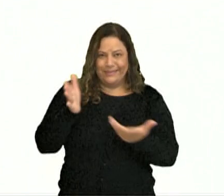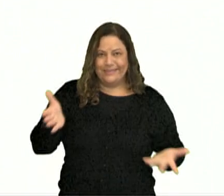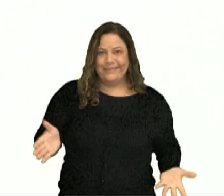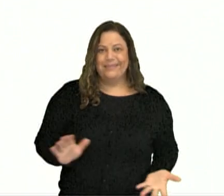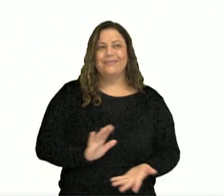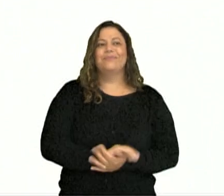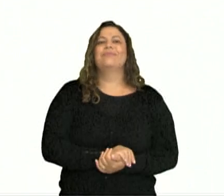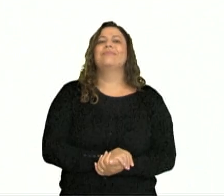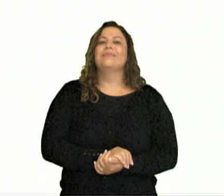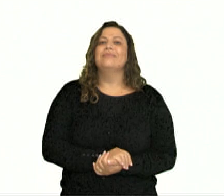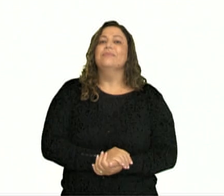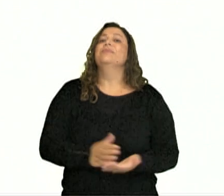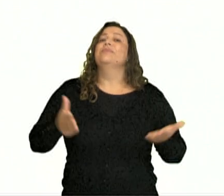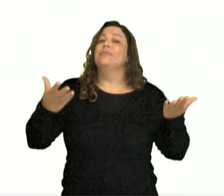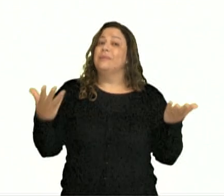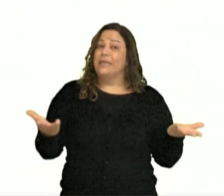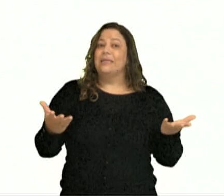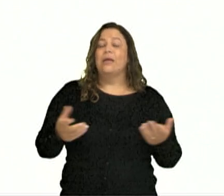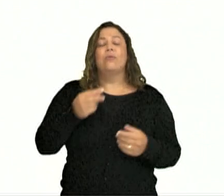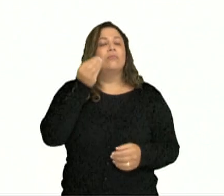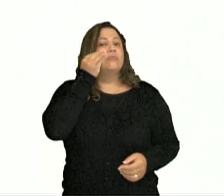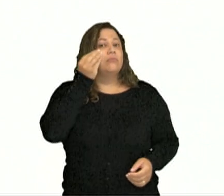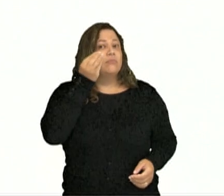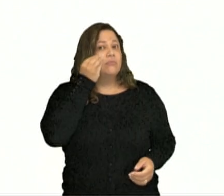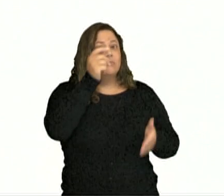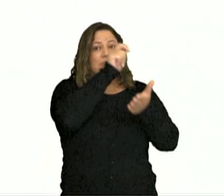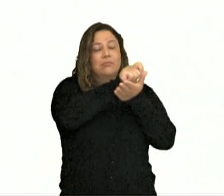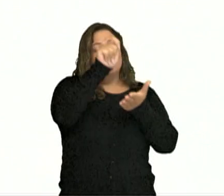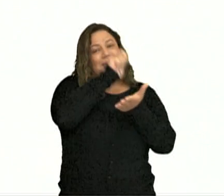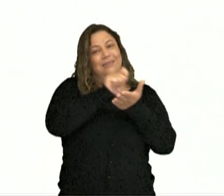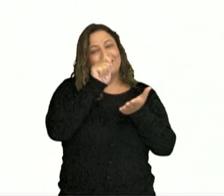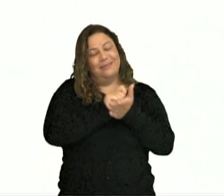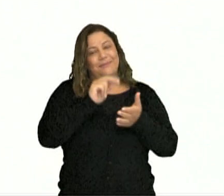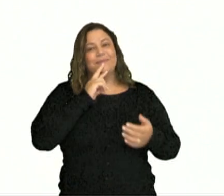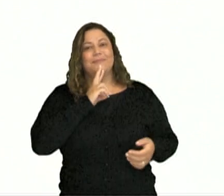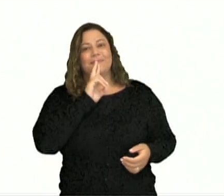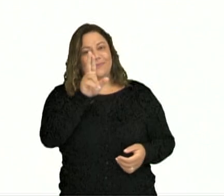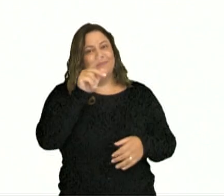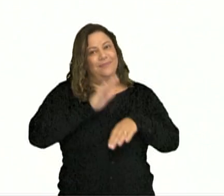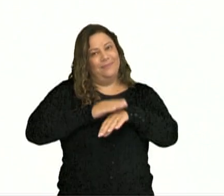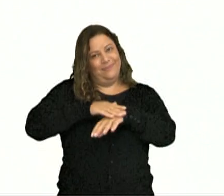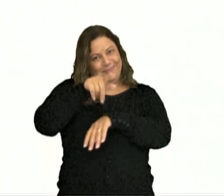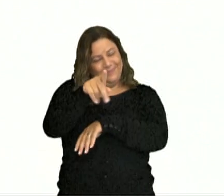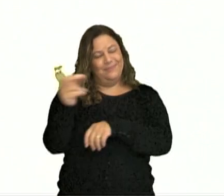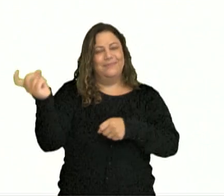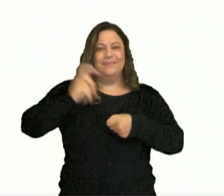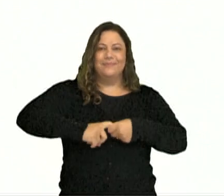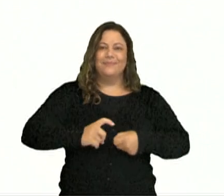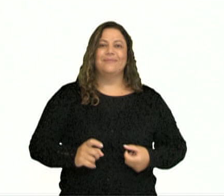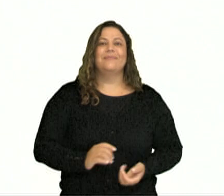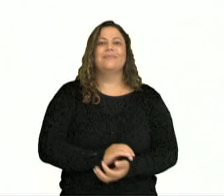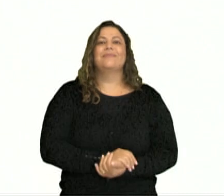partitura, tá bom? Então, tentem aí escrever a resposta de vocês e daqui a pouco eu volto.